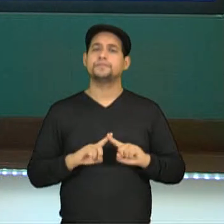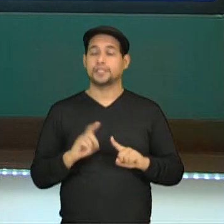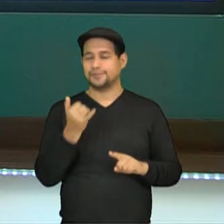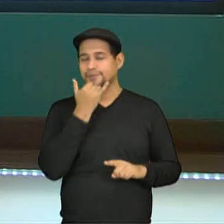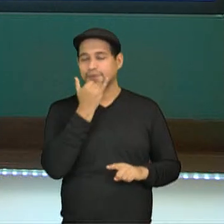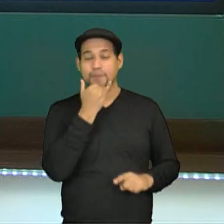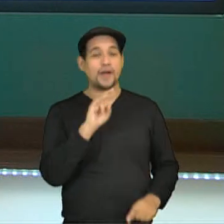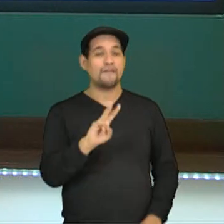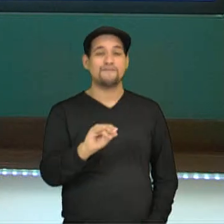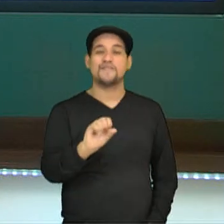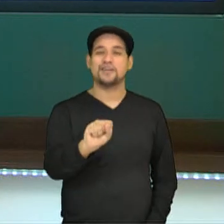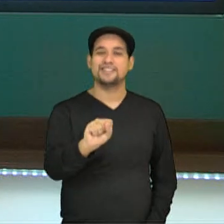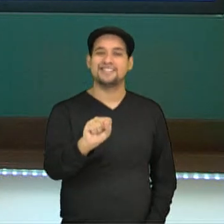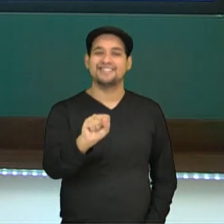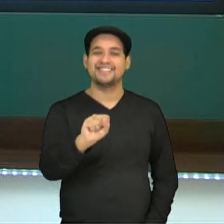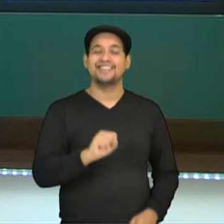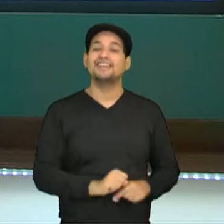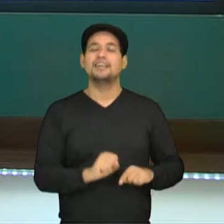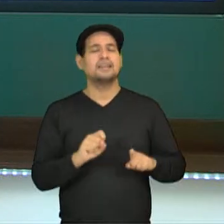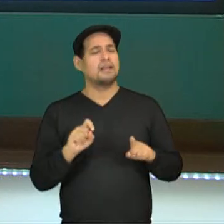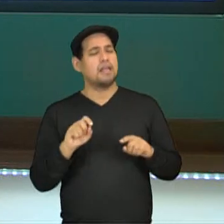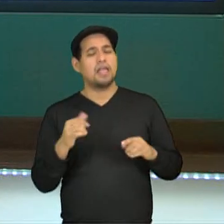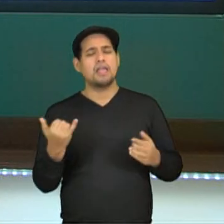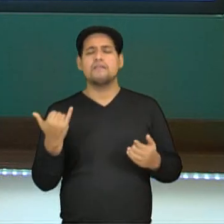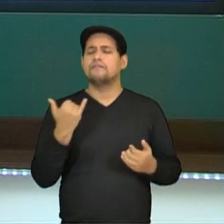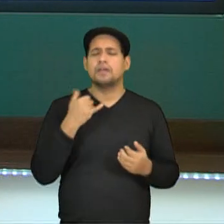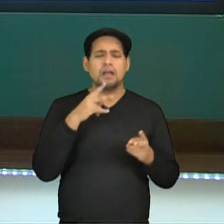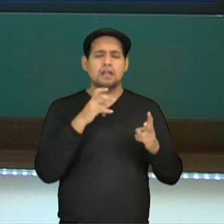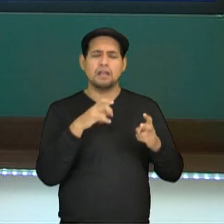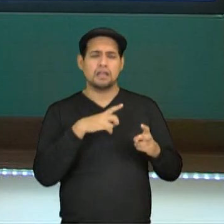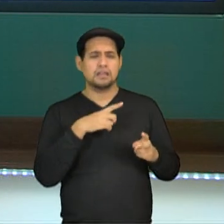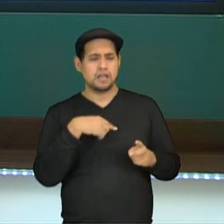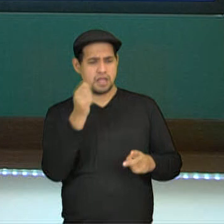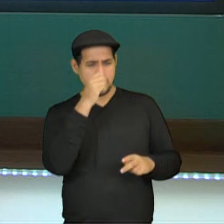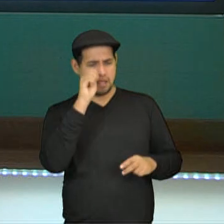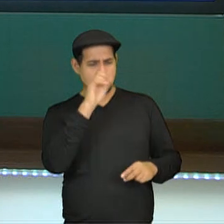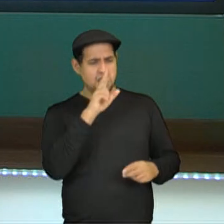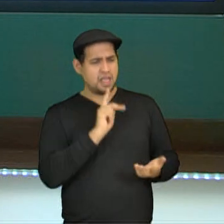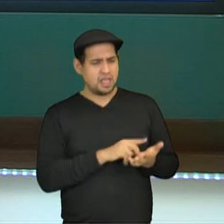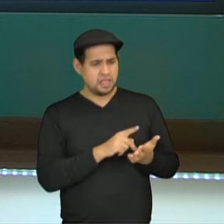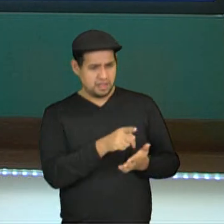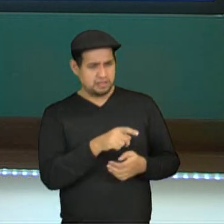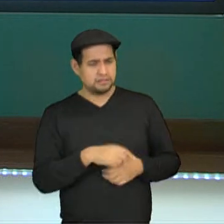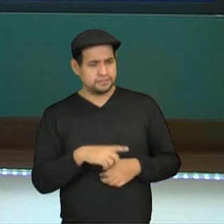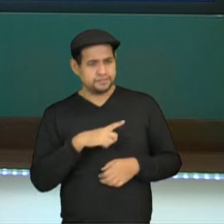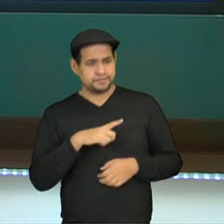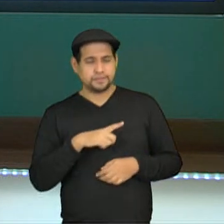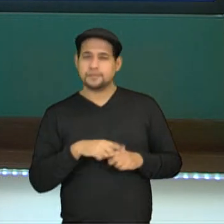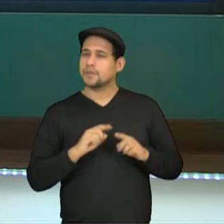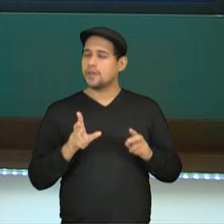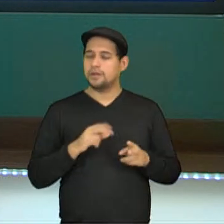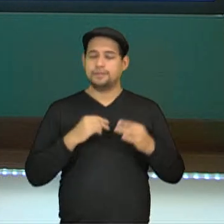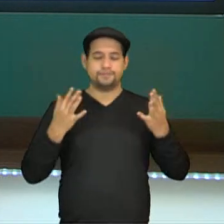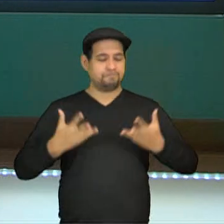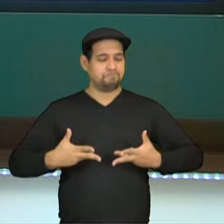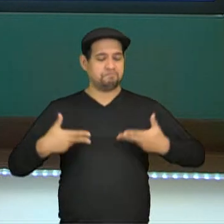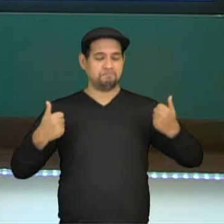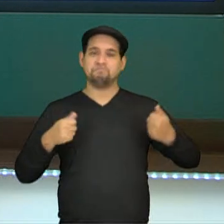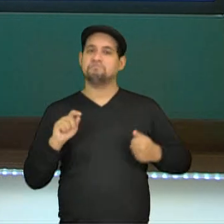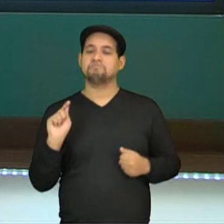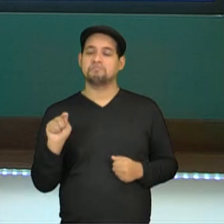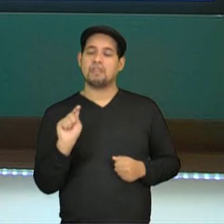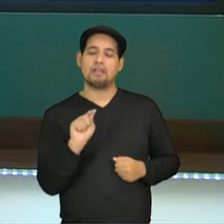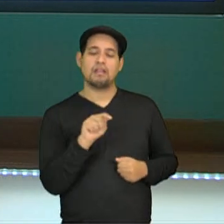para a gente continuar, então, ele diz, ouvi dizer que possuís poderes mágicos. É verdade? Que maravilha! Reticências